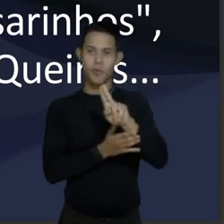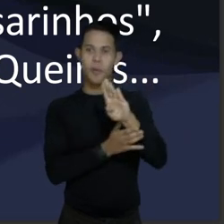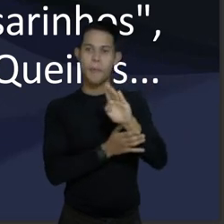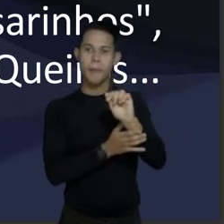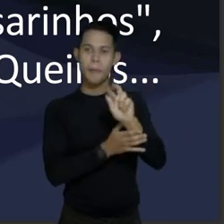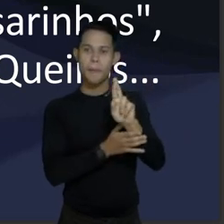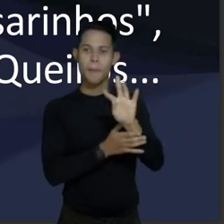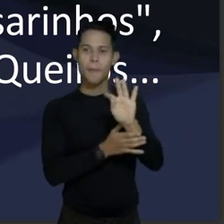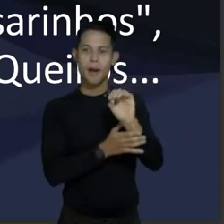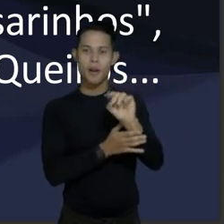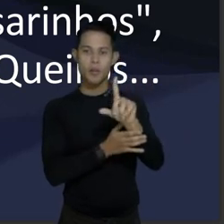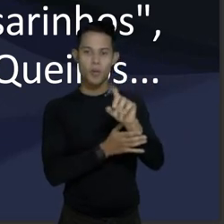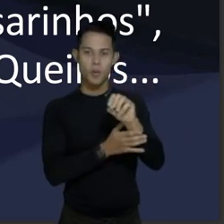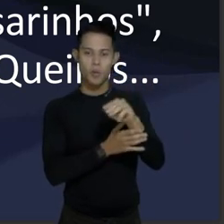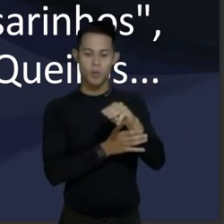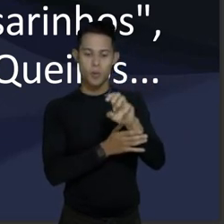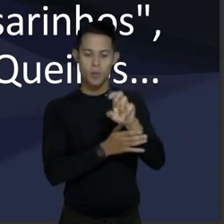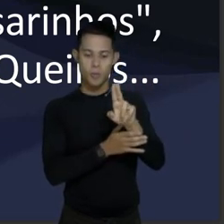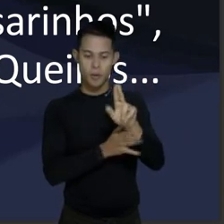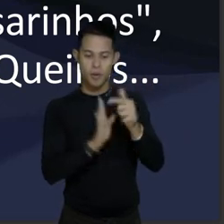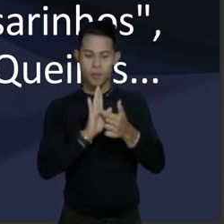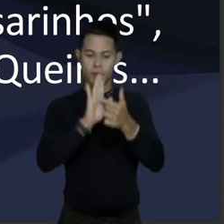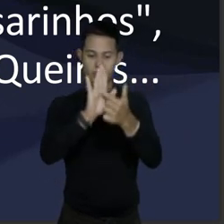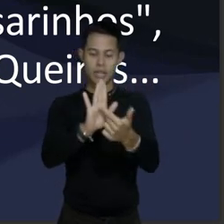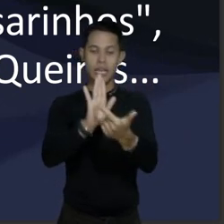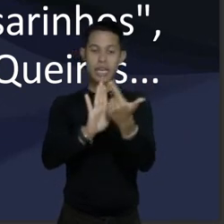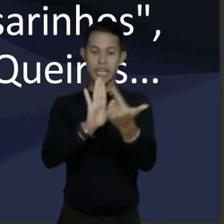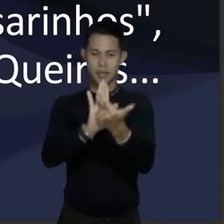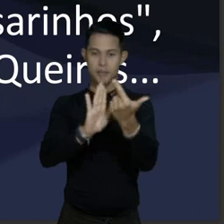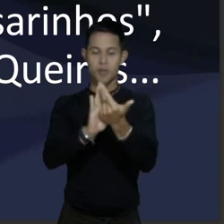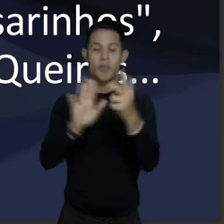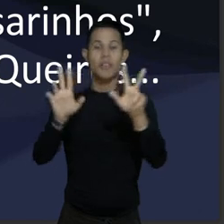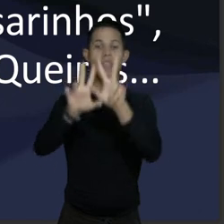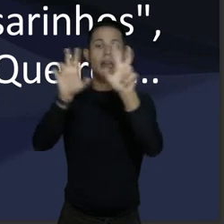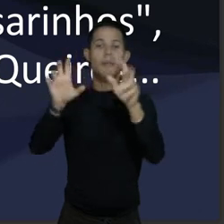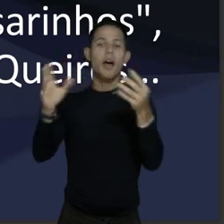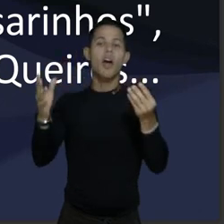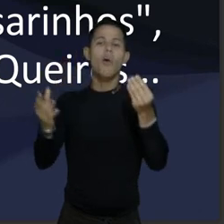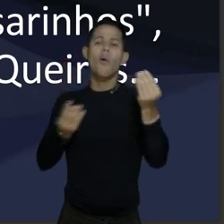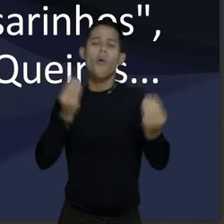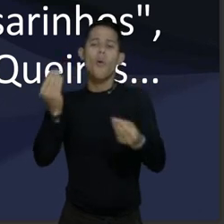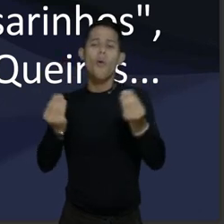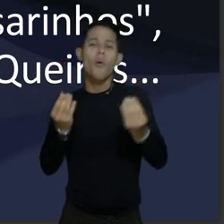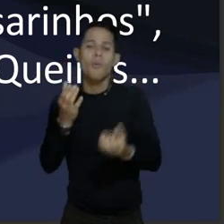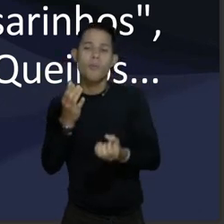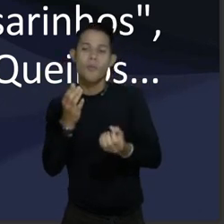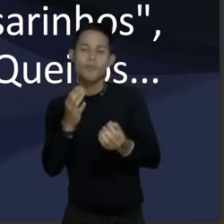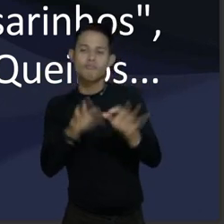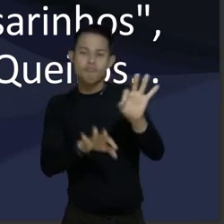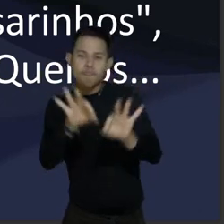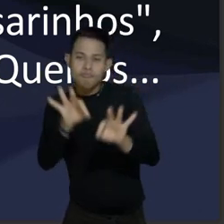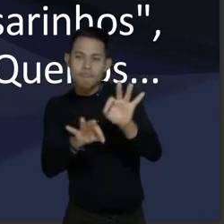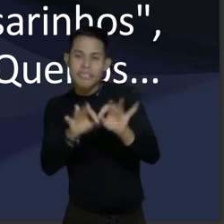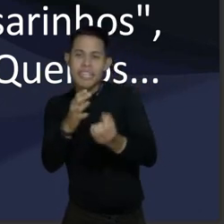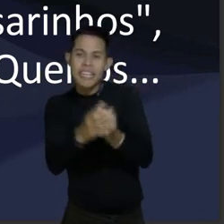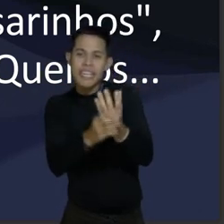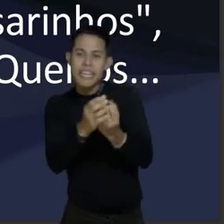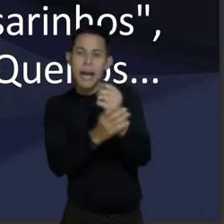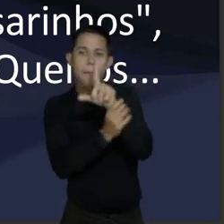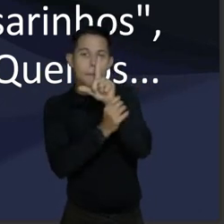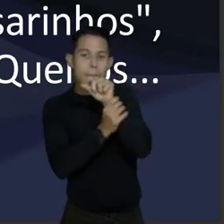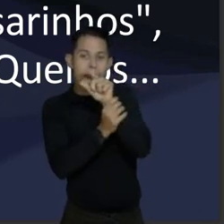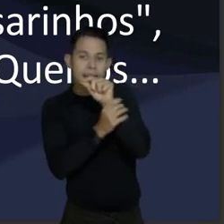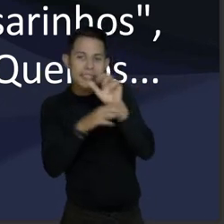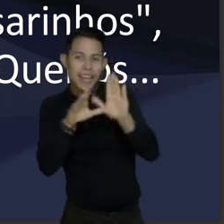nesse livro para criar passarinho Bartolomeu Campos de Queiroz eu acho que ele